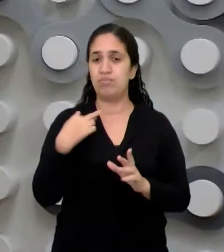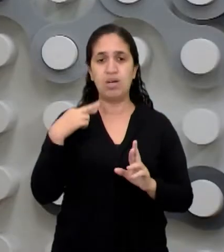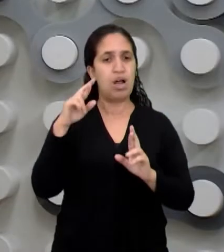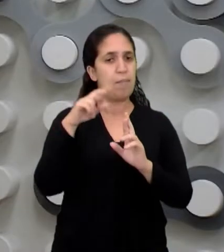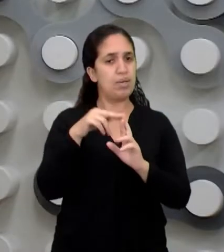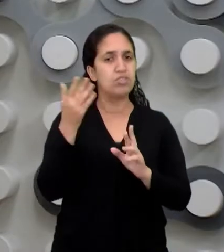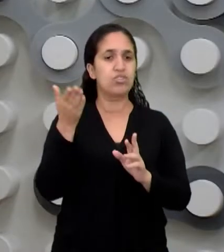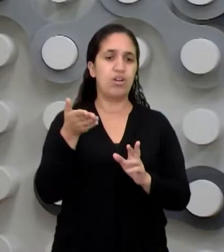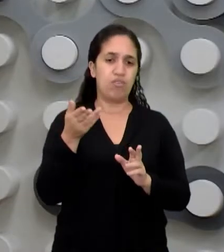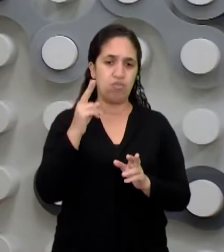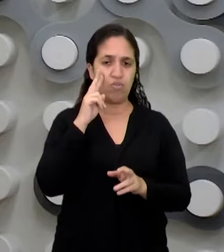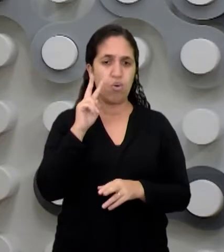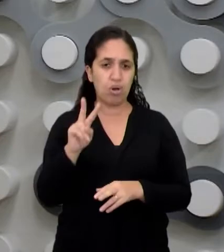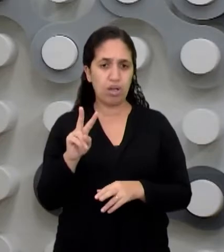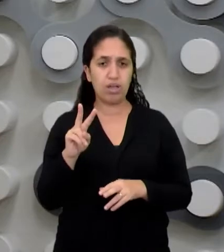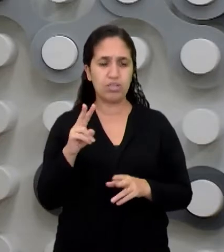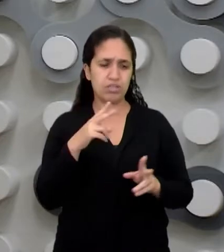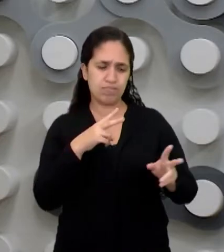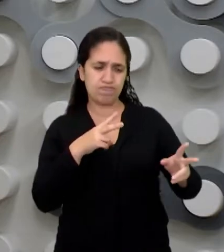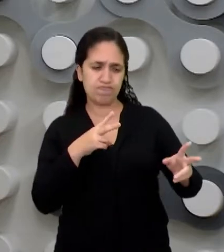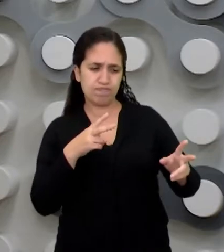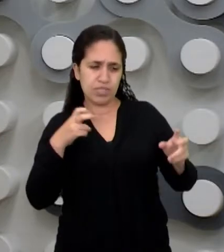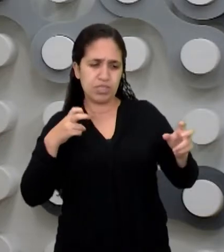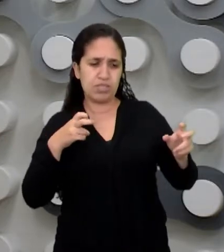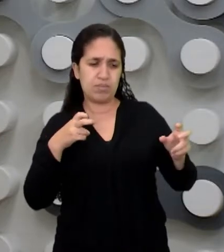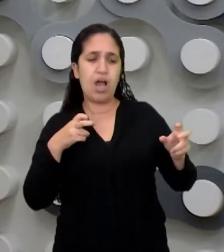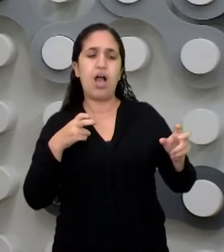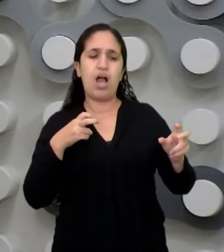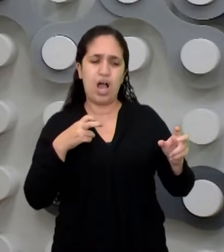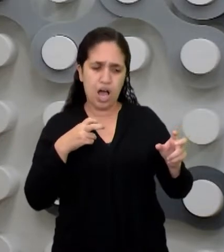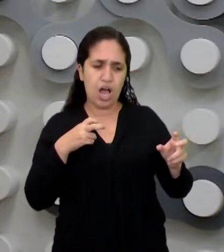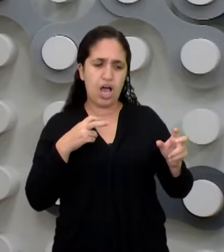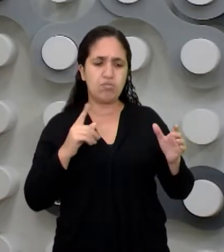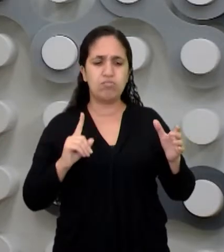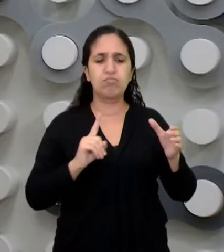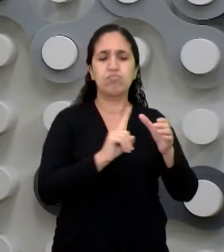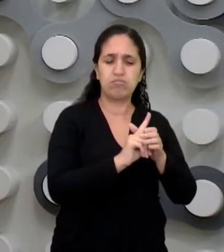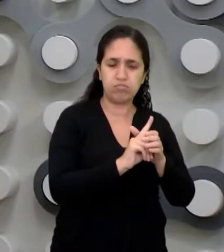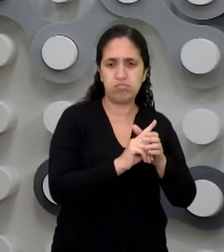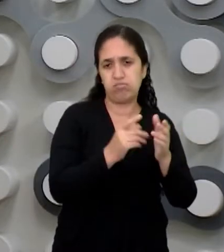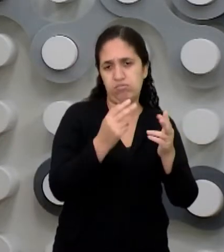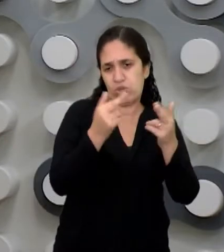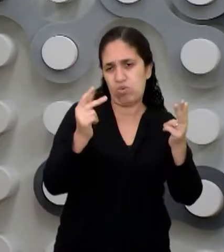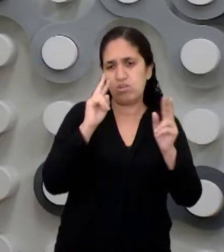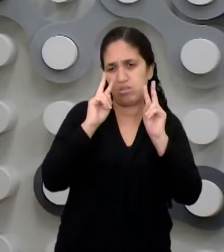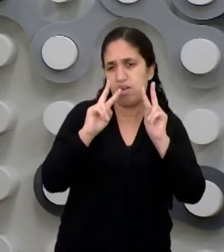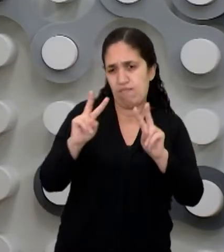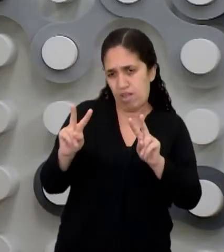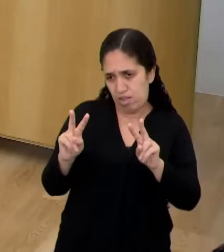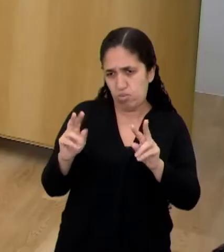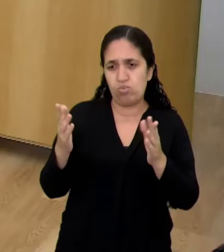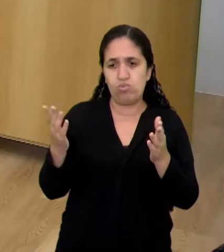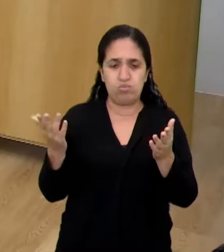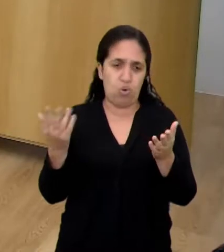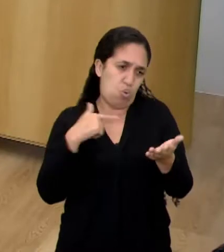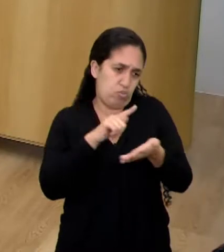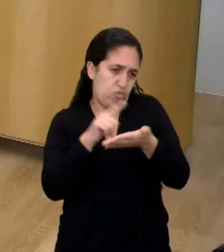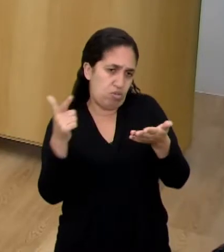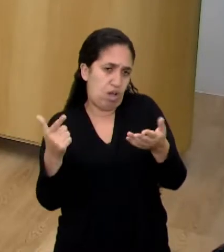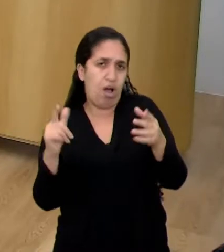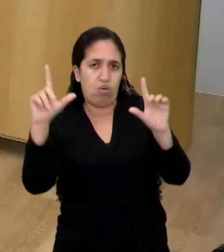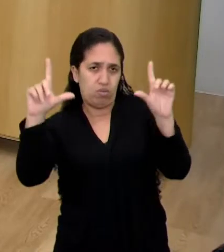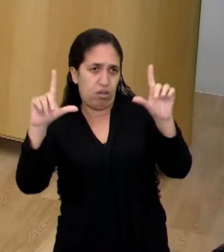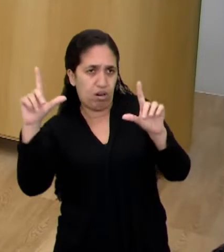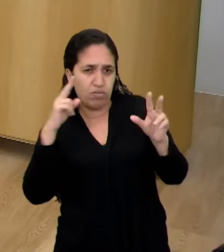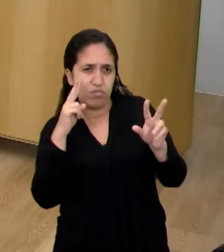viram, então, que é a pessoa se identificar, né, com aquilo que ela está assistindo, com aquilo que ela está vendo. Como a gente está falando de mídia e jornal, então é